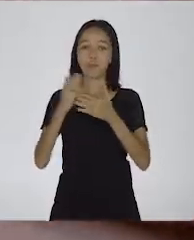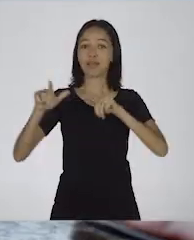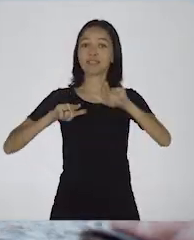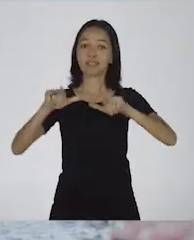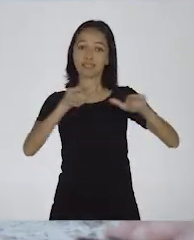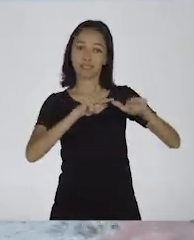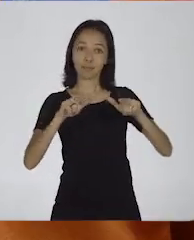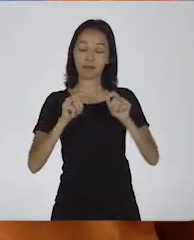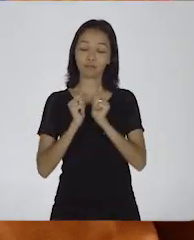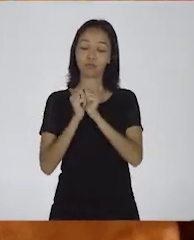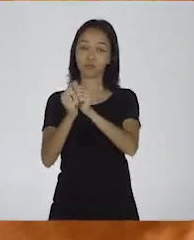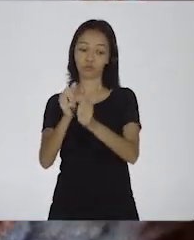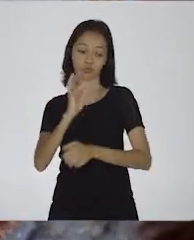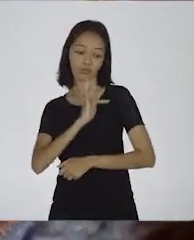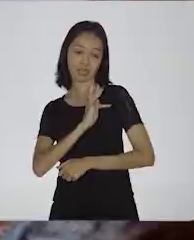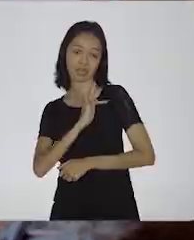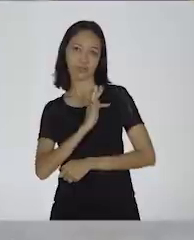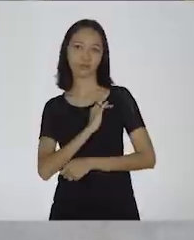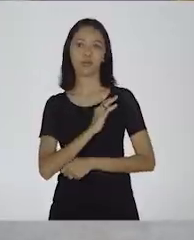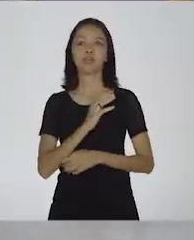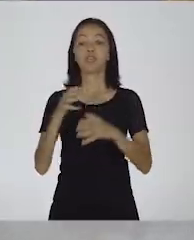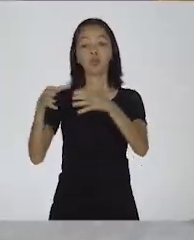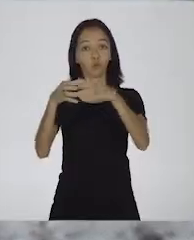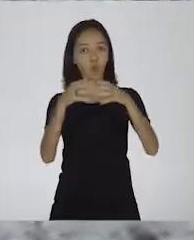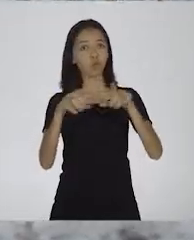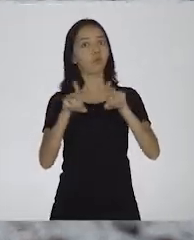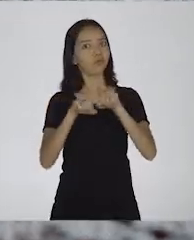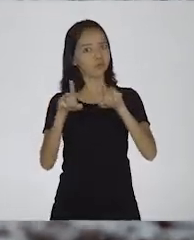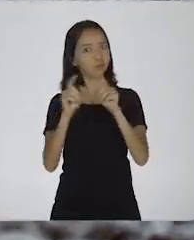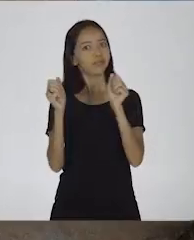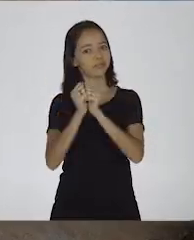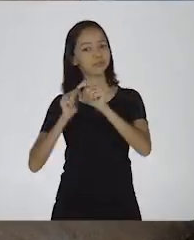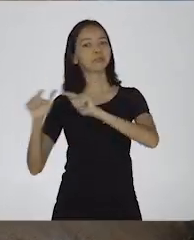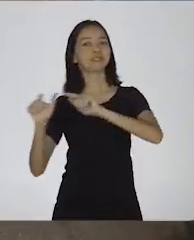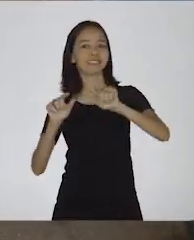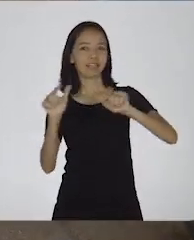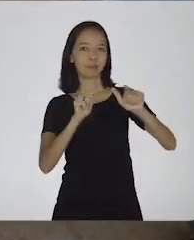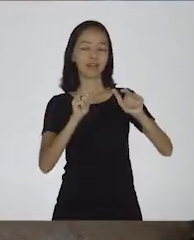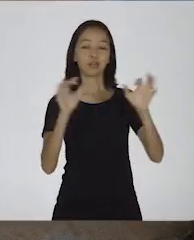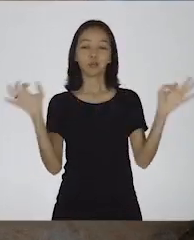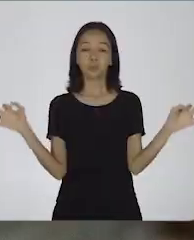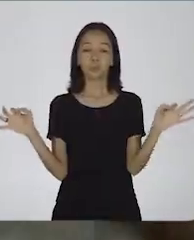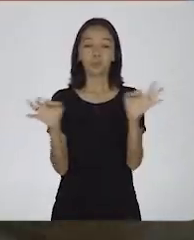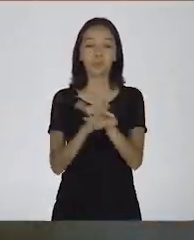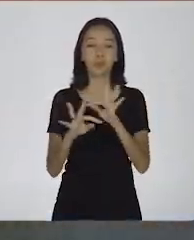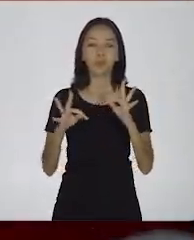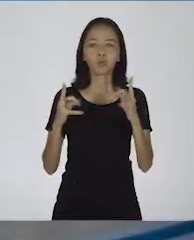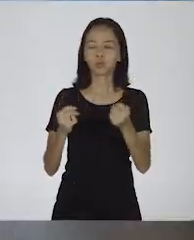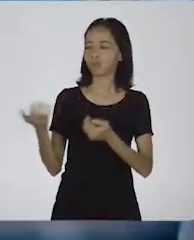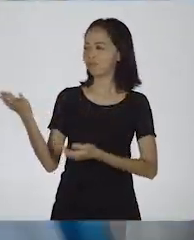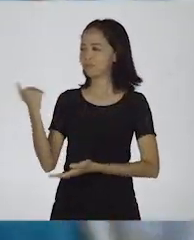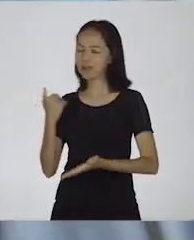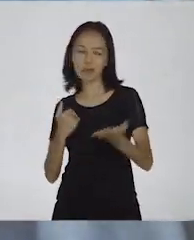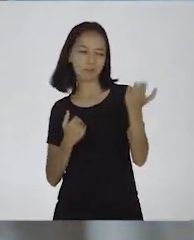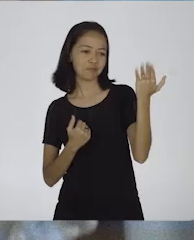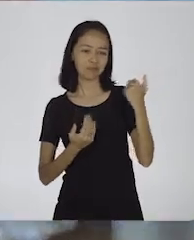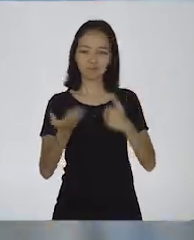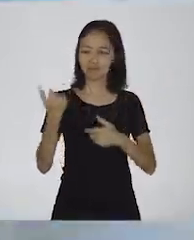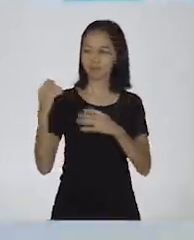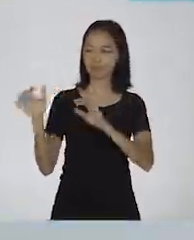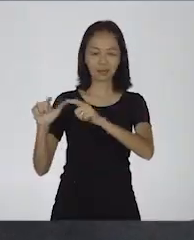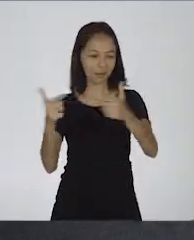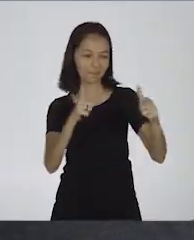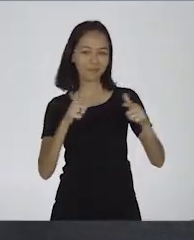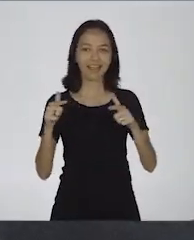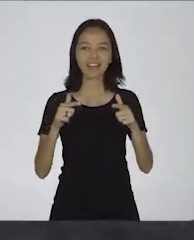entra com material e o acompanhamento técnico. E a comunidade chega chegando pra trabalhar junto até deixar tudo tininho.